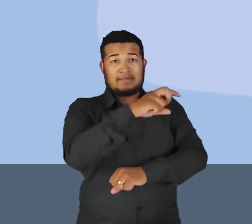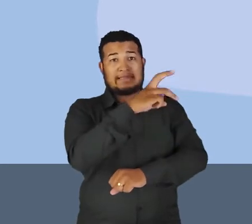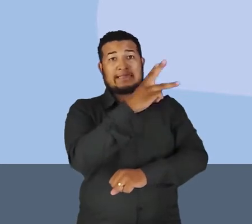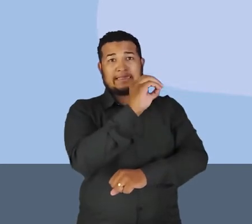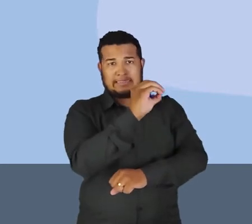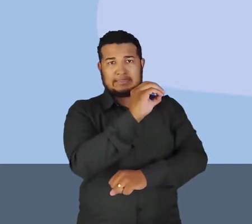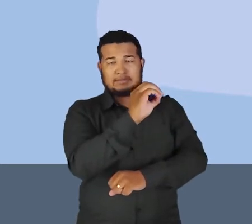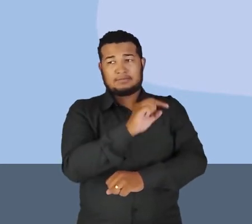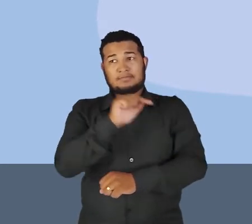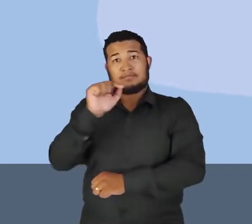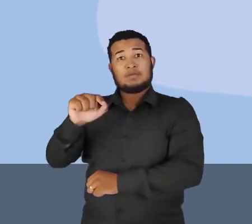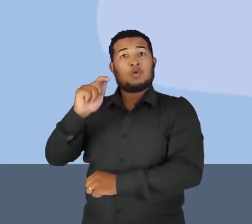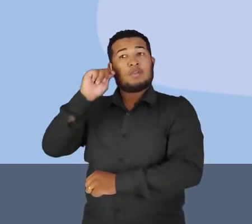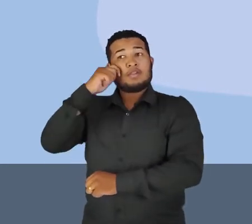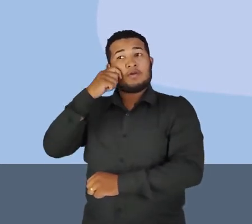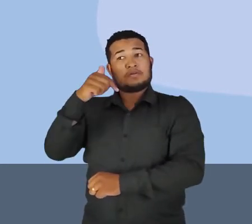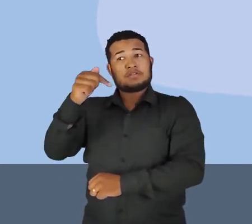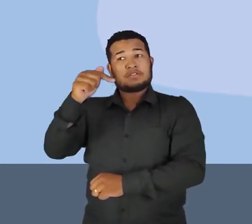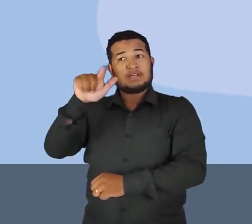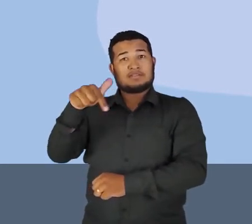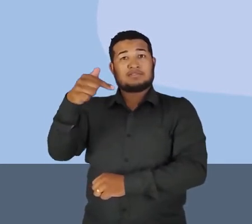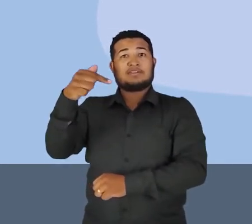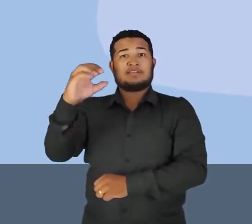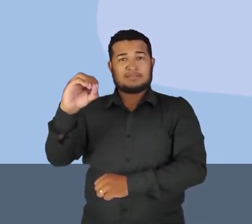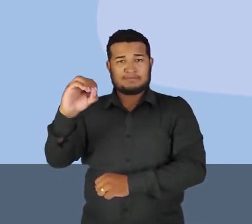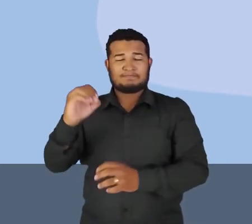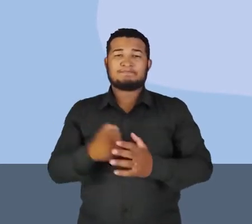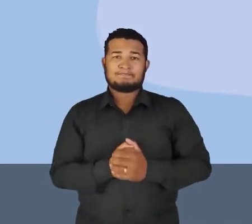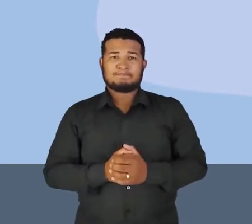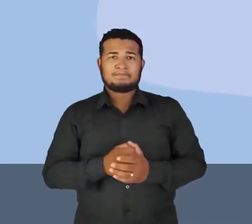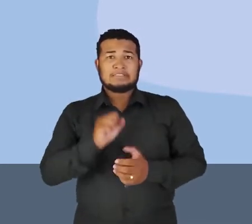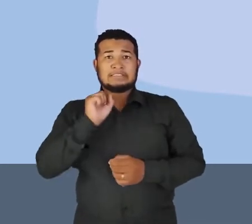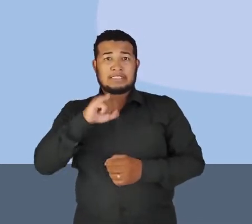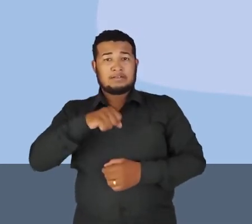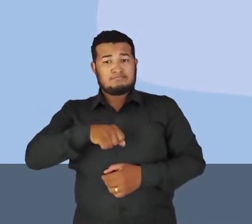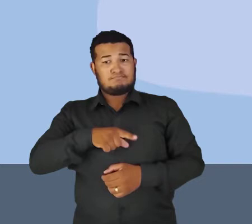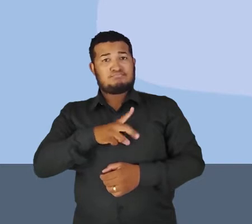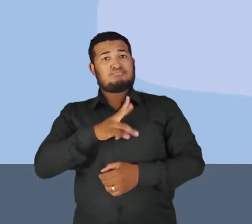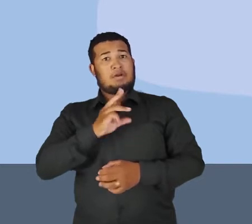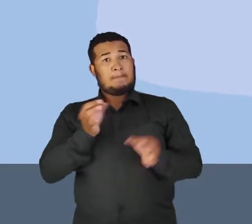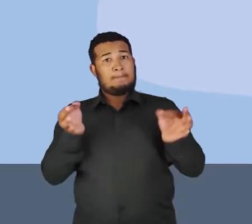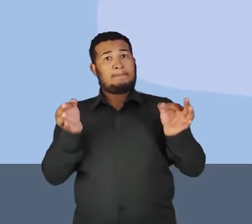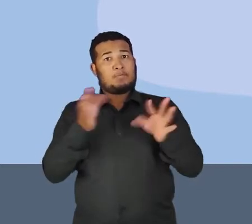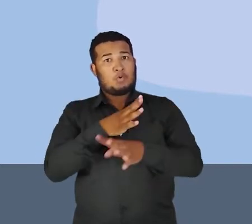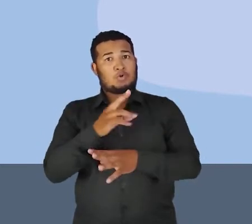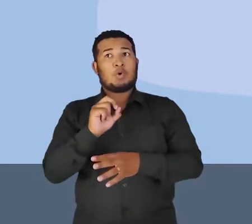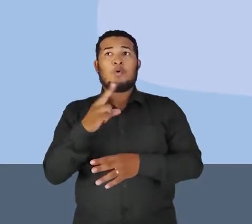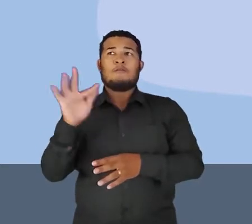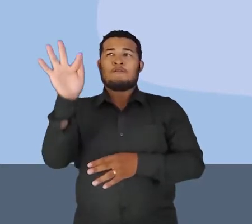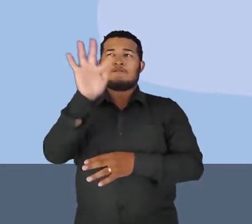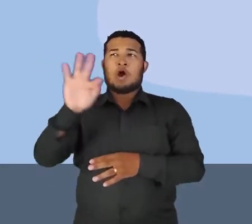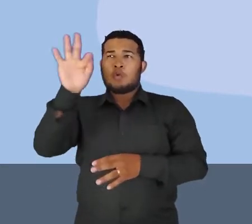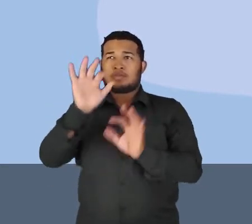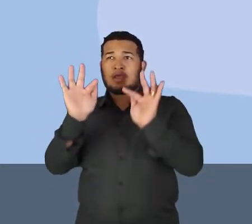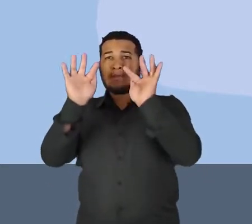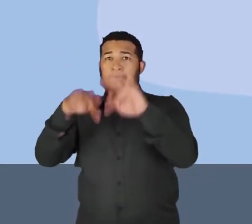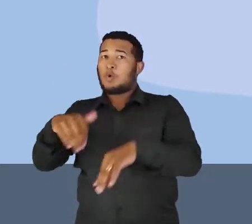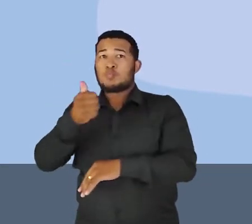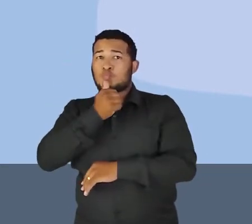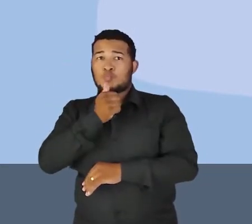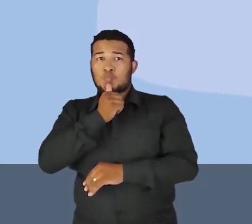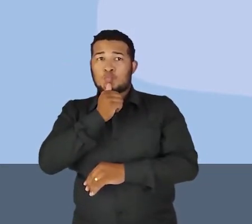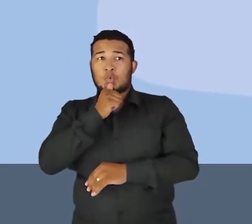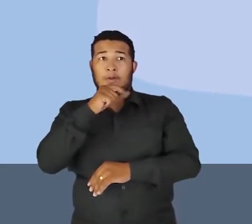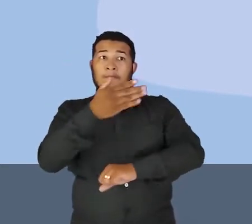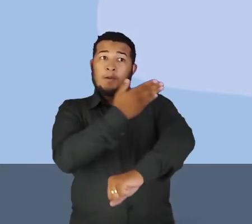do negro R$ 7,70. Quando ele tem o ensino médio completo ou o superior incompleto, o branco